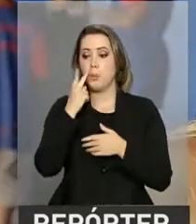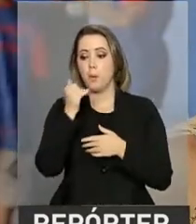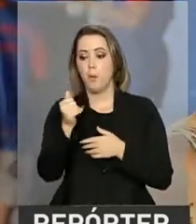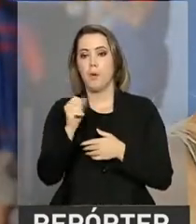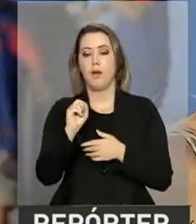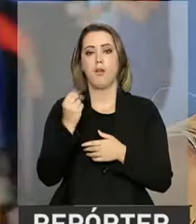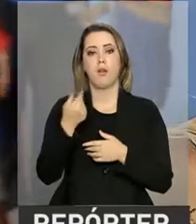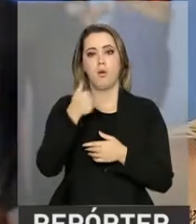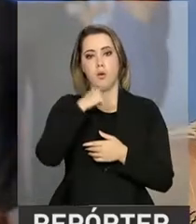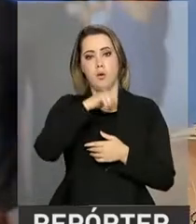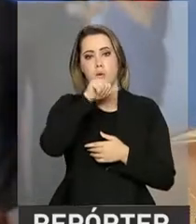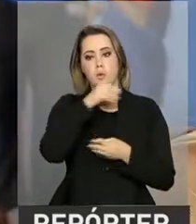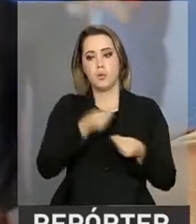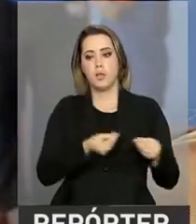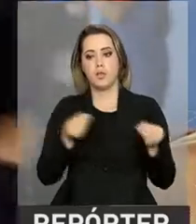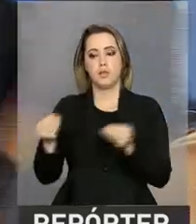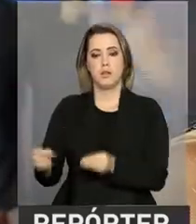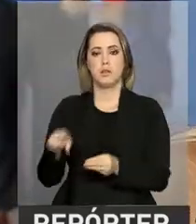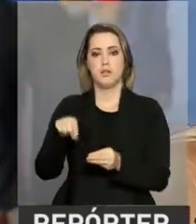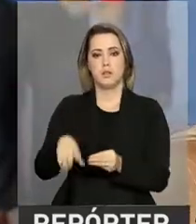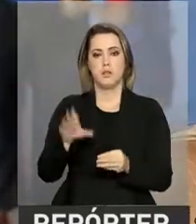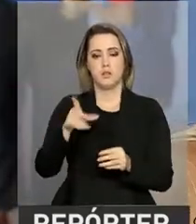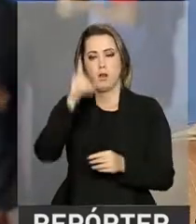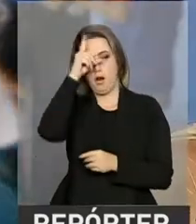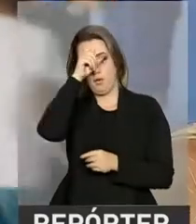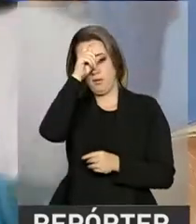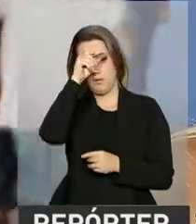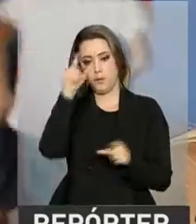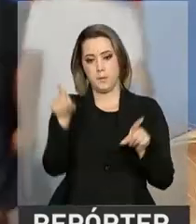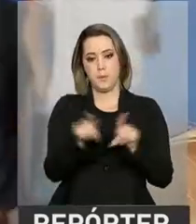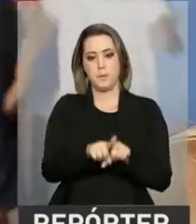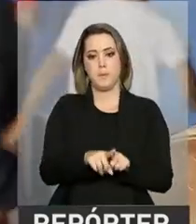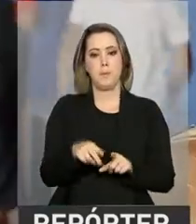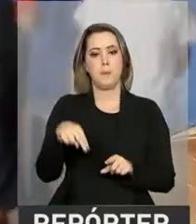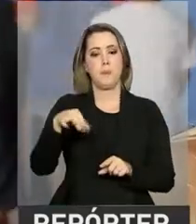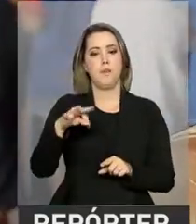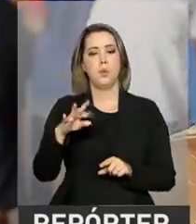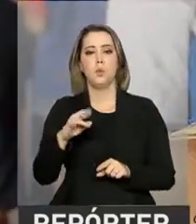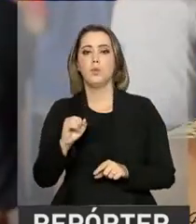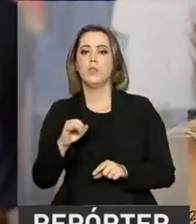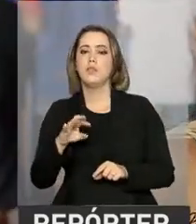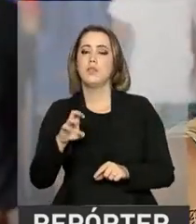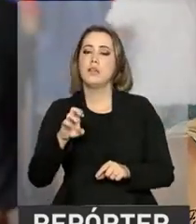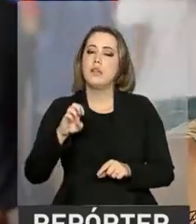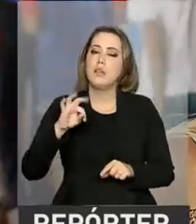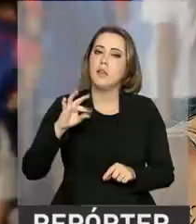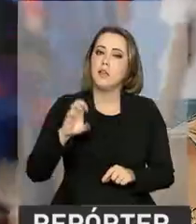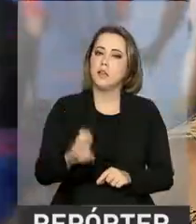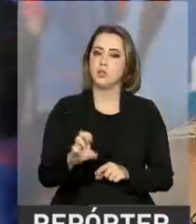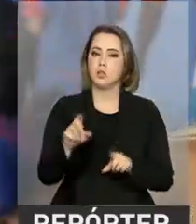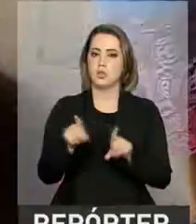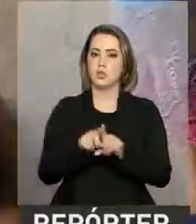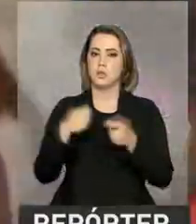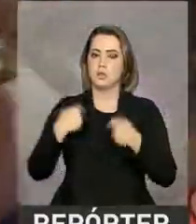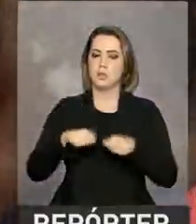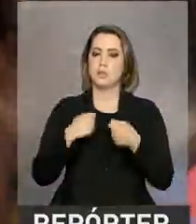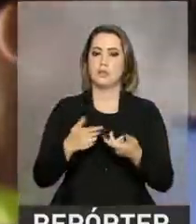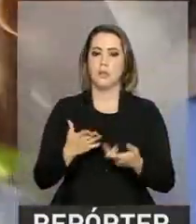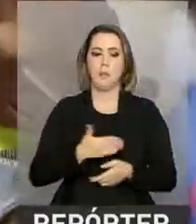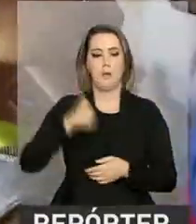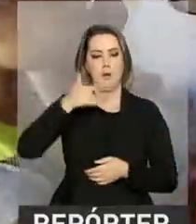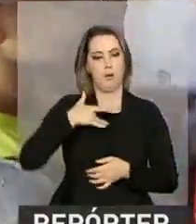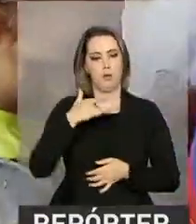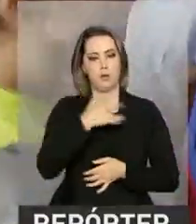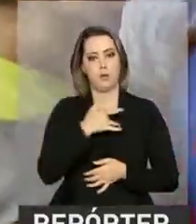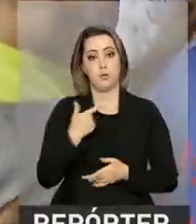mãe levam a criança ao posto de saúde para ver a questão de nutrientes, qual a criança esteja necessitando. A associação